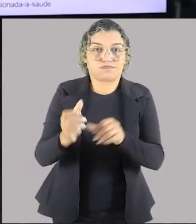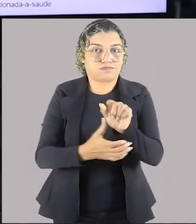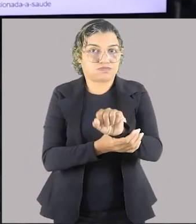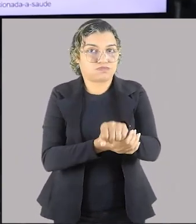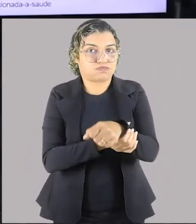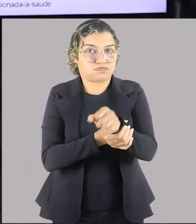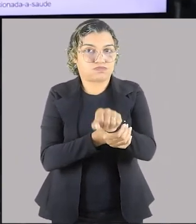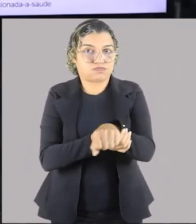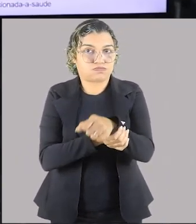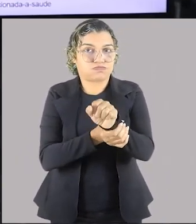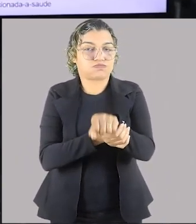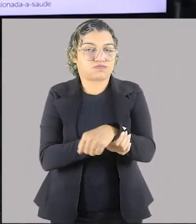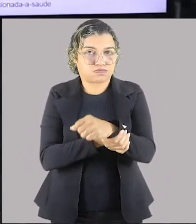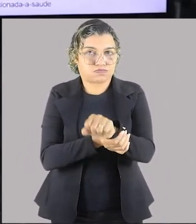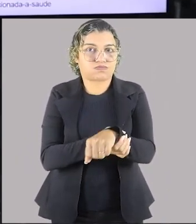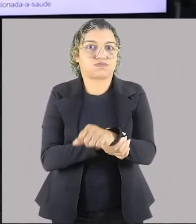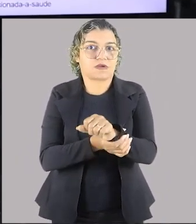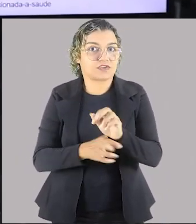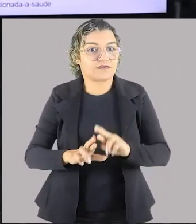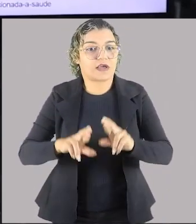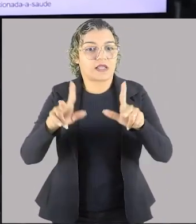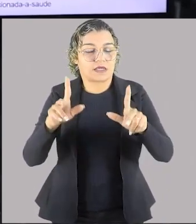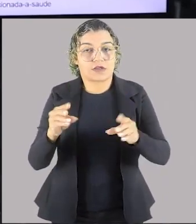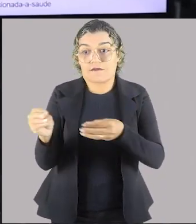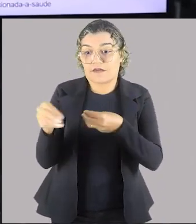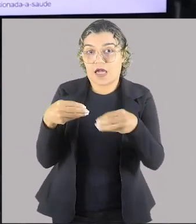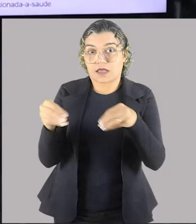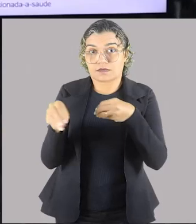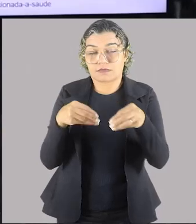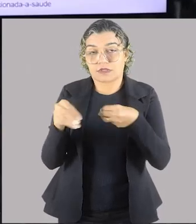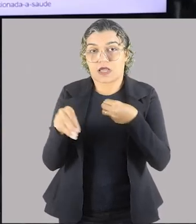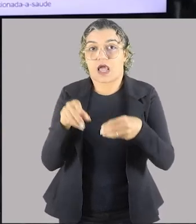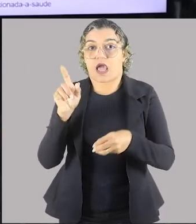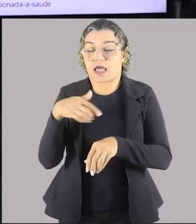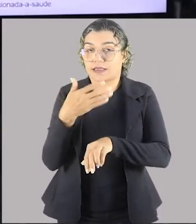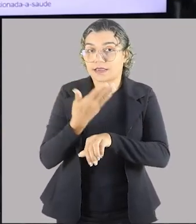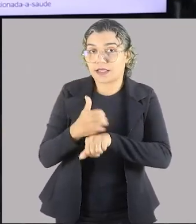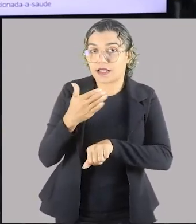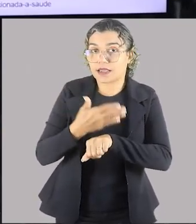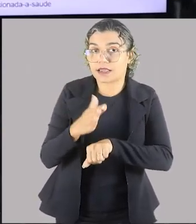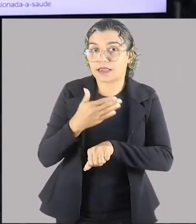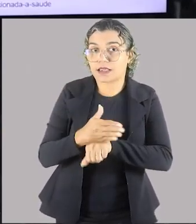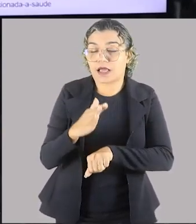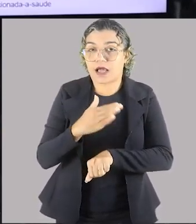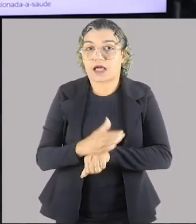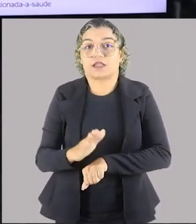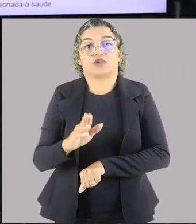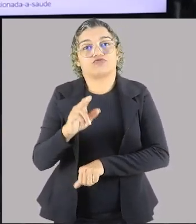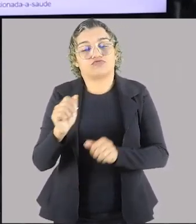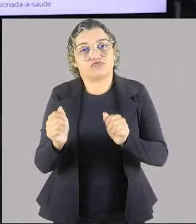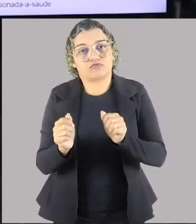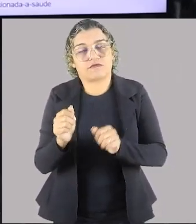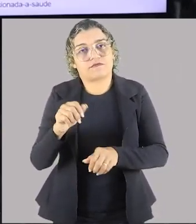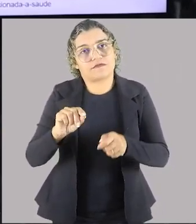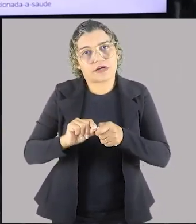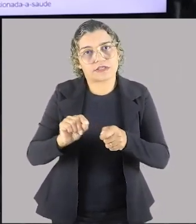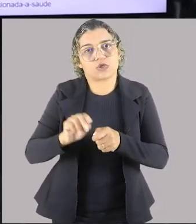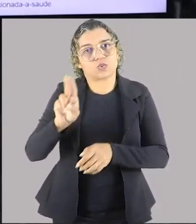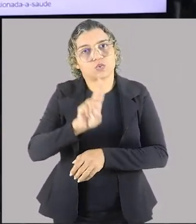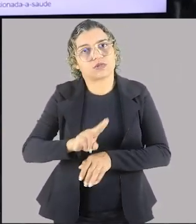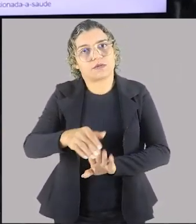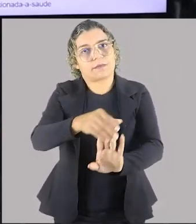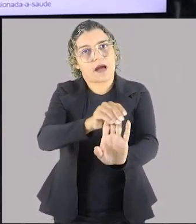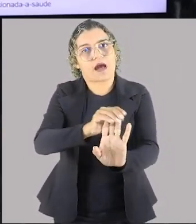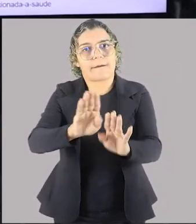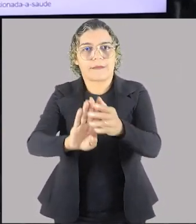ser a mobilidade. A flexibilidade vai ser treinada através dos alongamentos ativo, alongamento passivo,